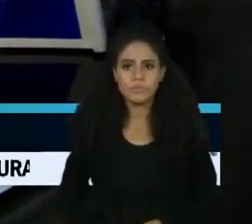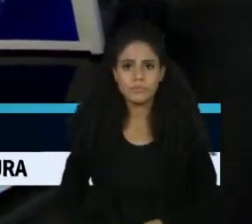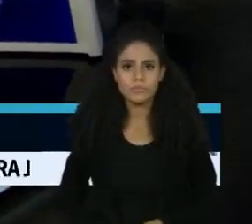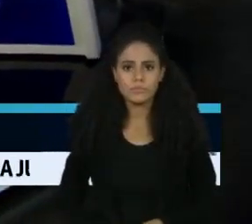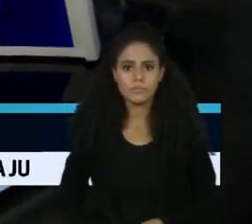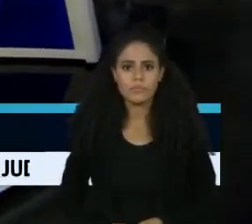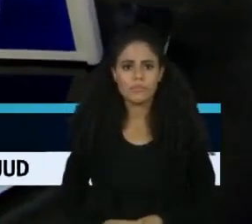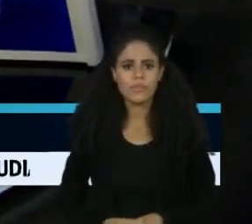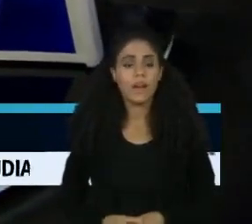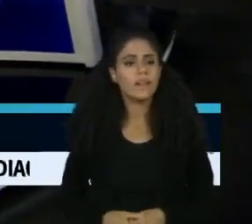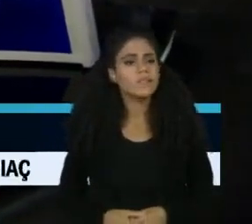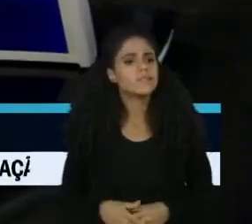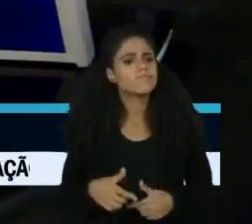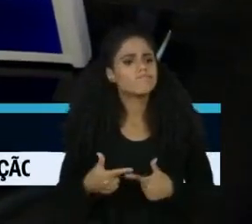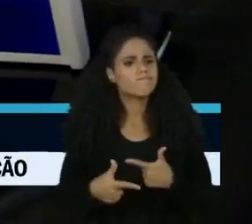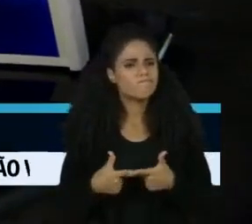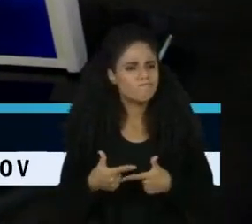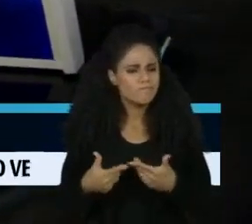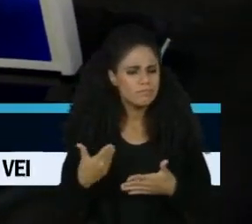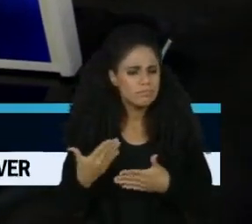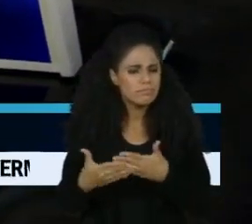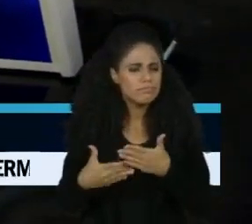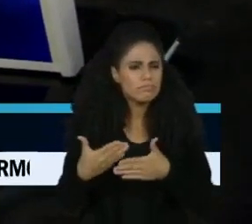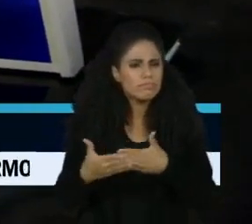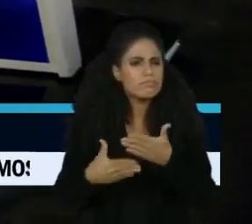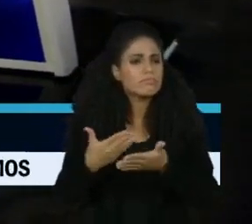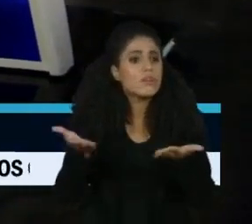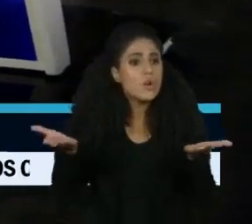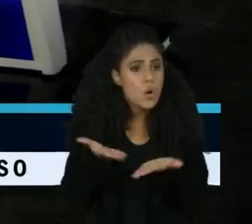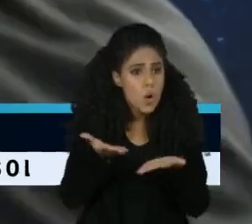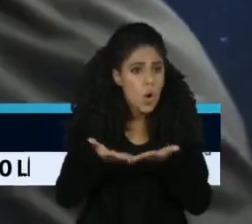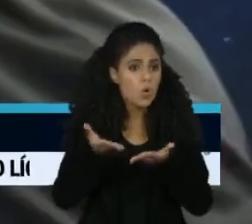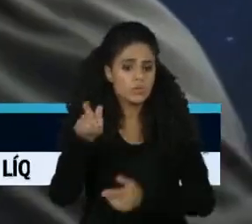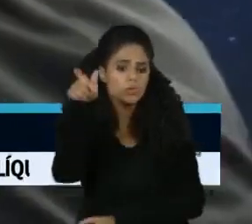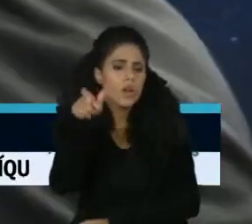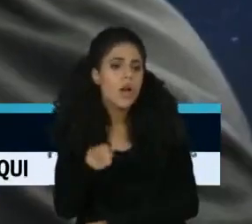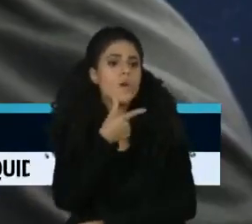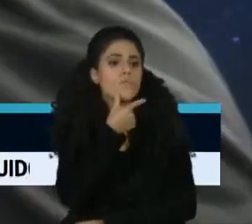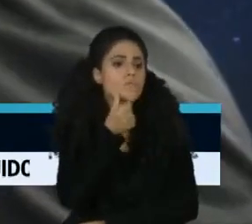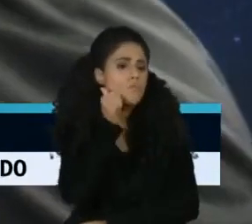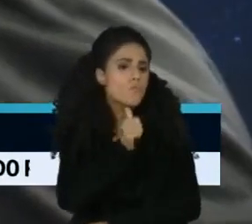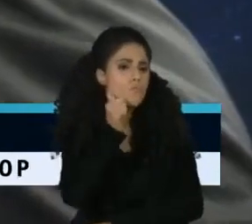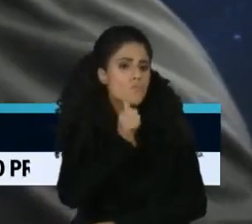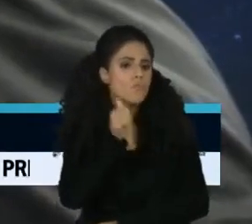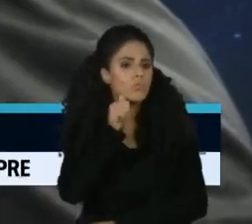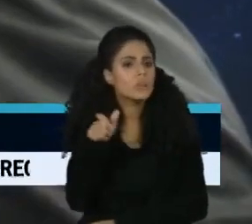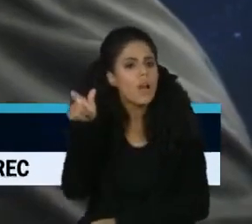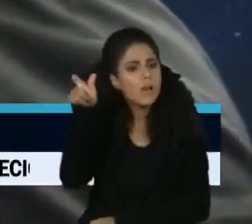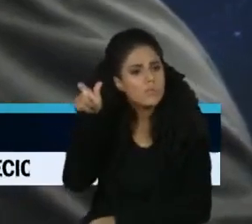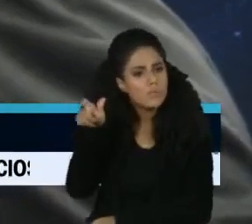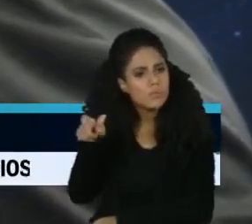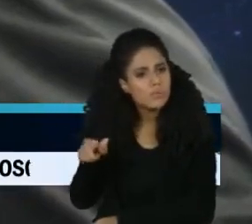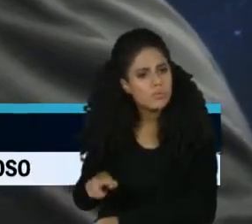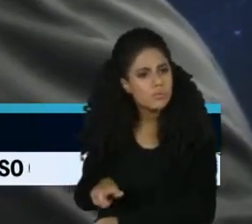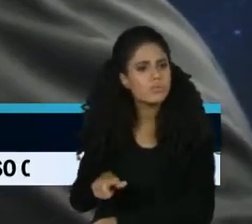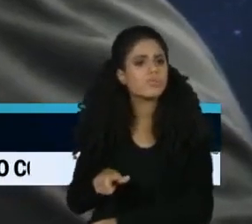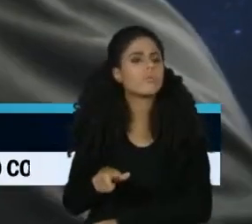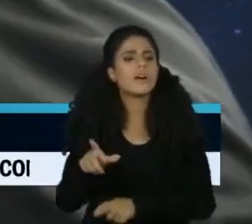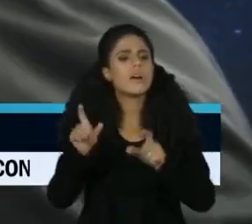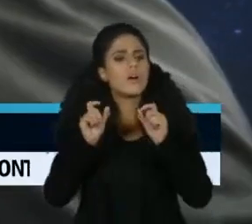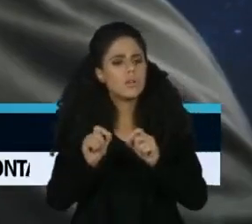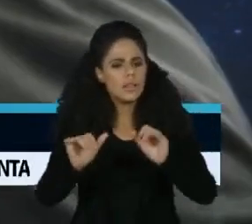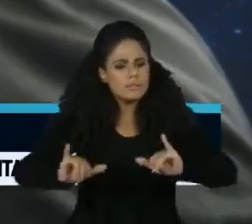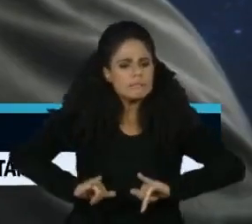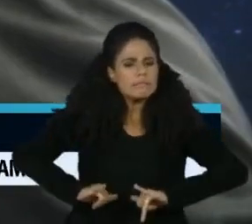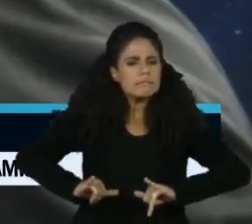O tempo trabalha a favor de Putin, Pondé. Hoje a primeira-dama da Ucrânia pediu ao mundo, fez um apelo ao mundo, que o mundo não se acostume à dor